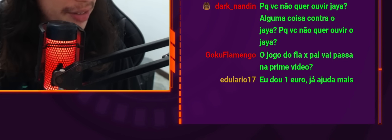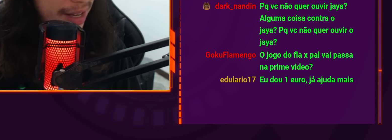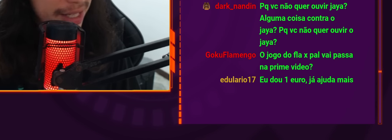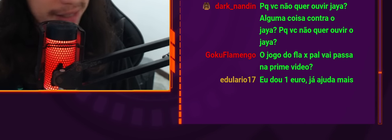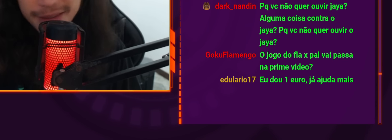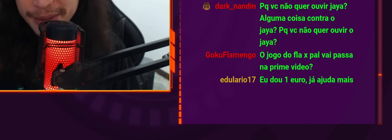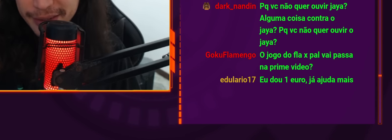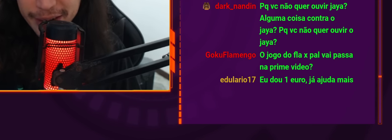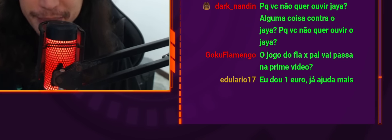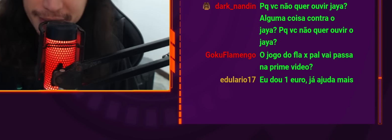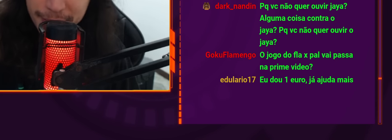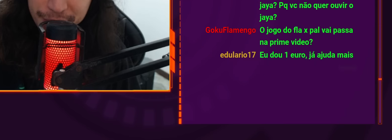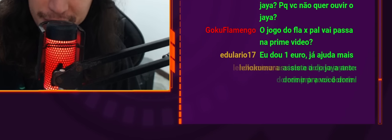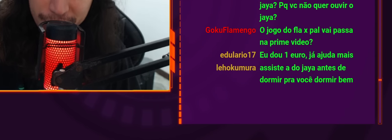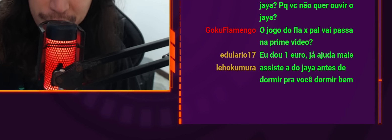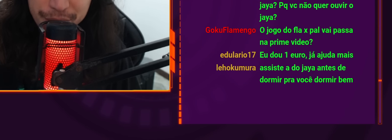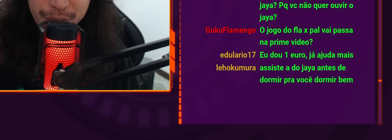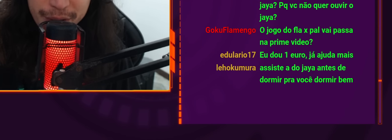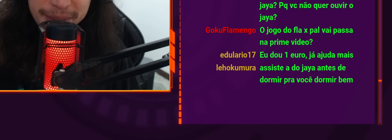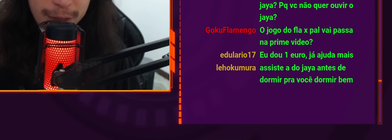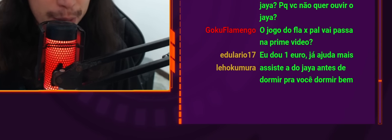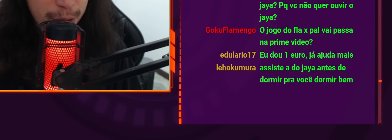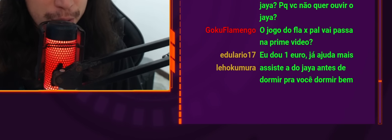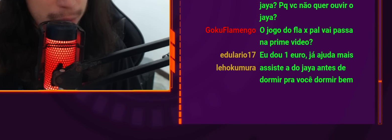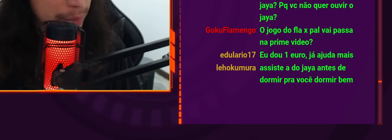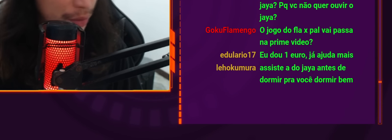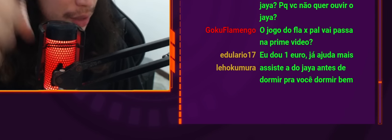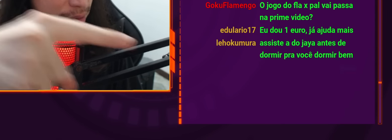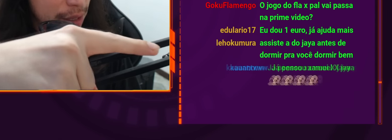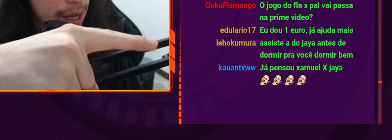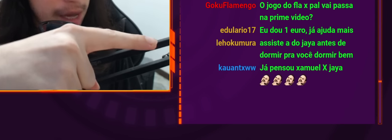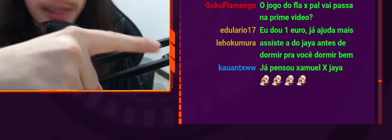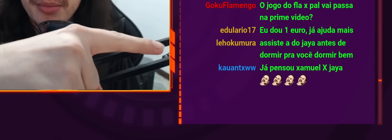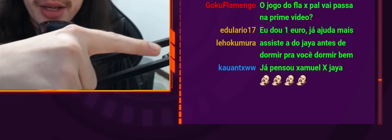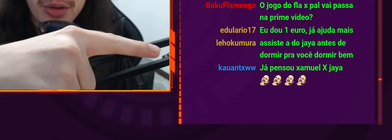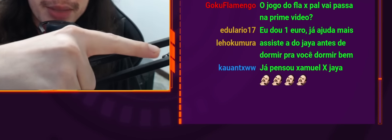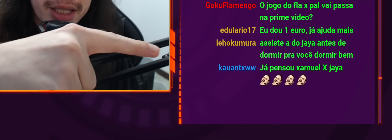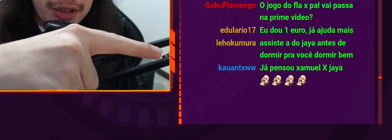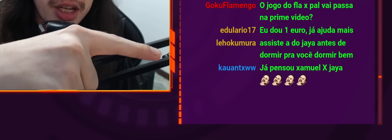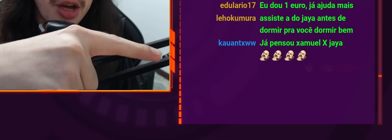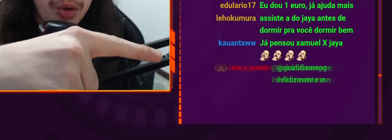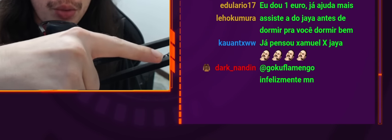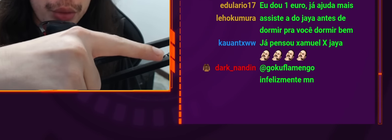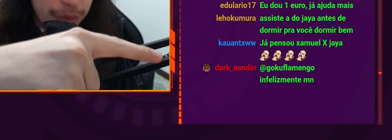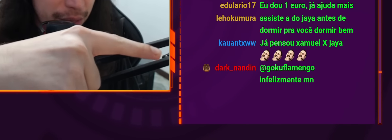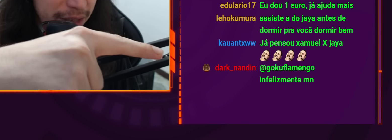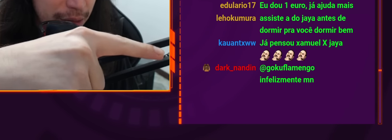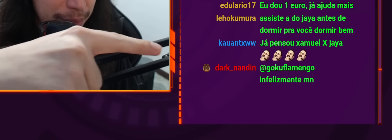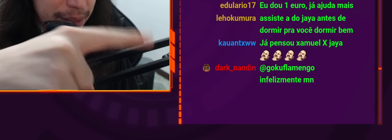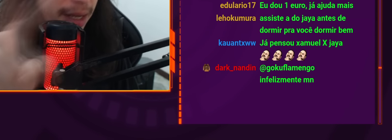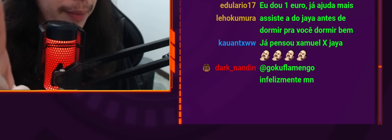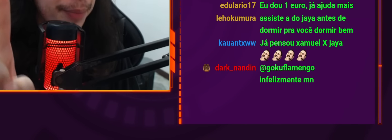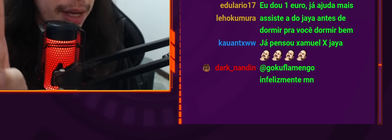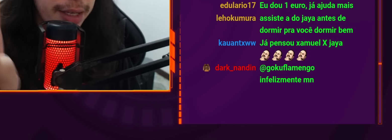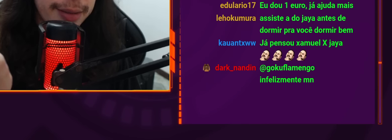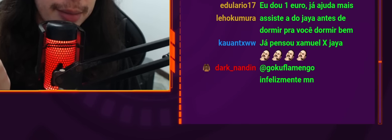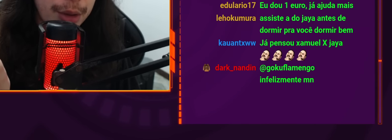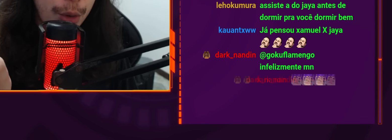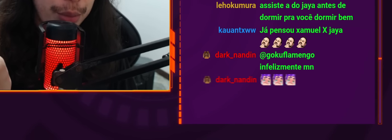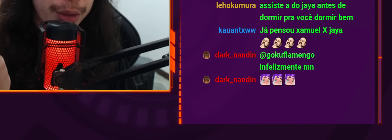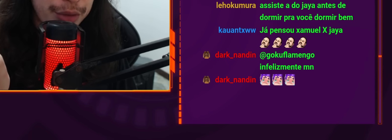pra avisar, aqui em cima vai aparecer pra vocês agora um vídeo recomendado pelo próprio YouTube pra vocês. Aqui embaixo uma playlist com outros reacts da BDA.